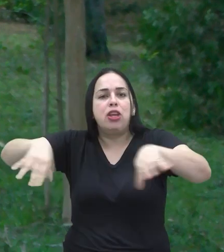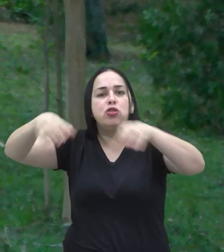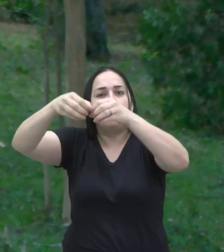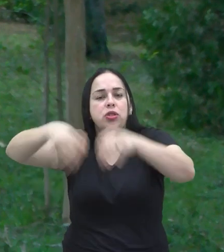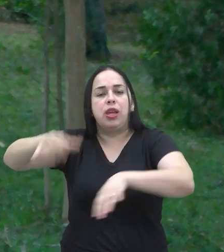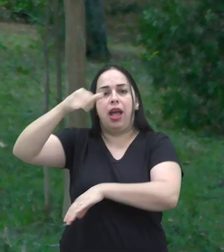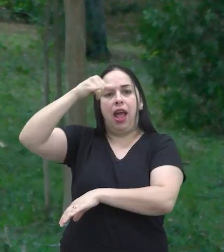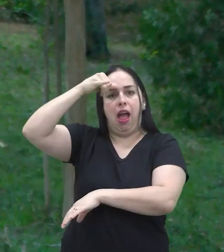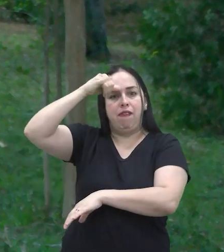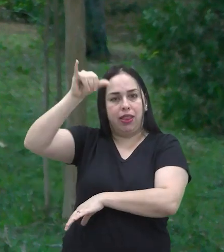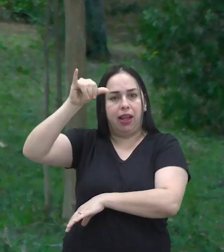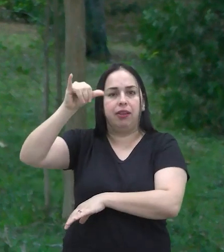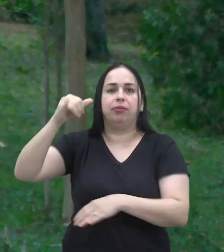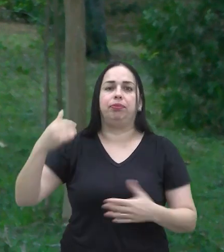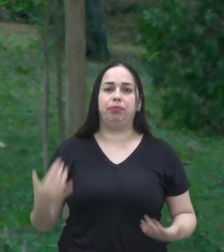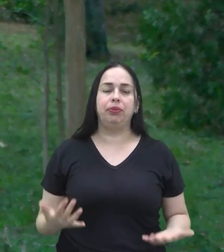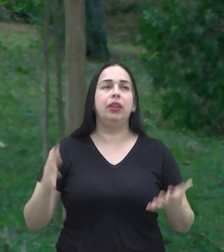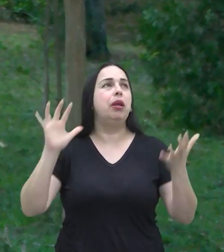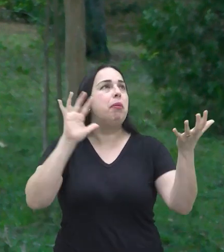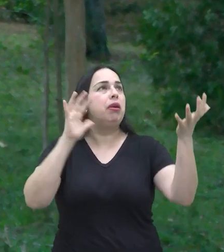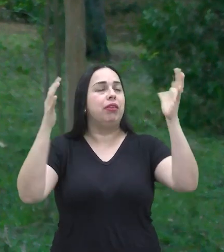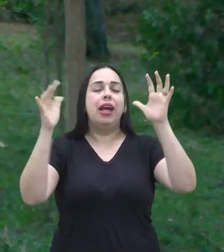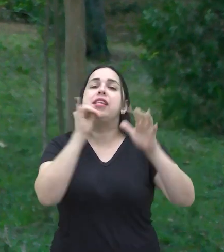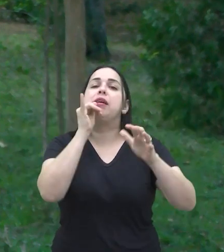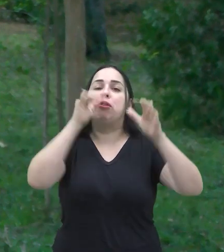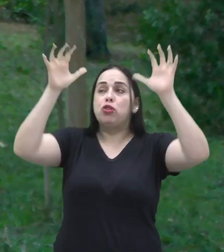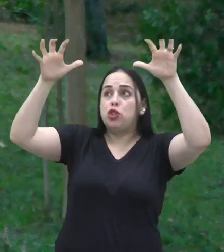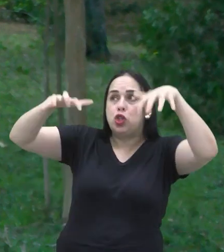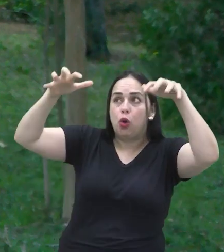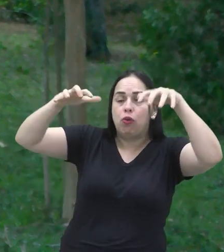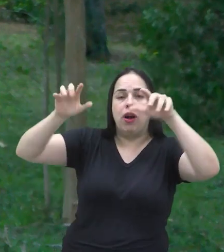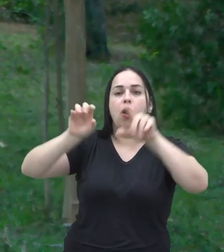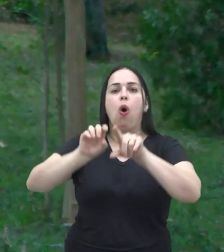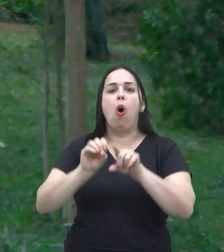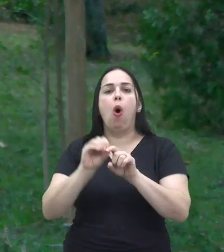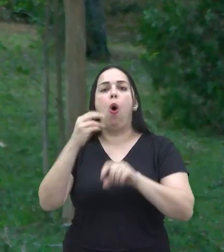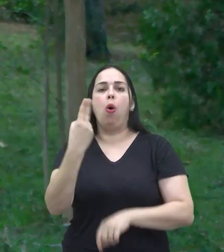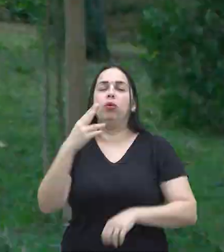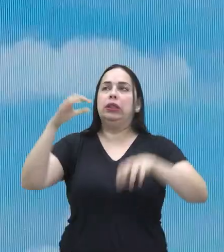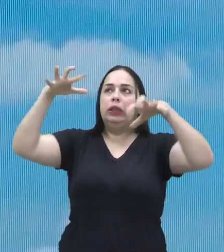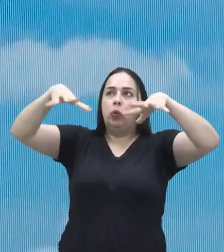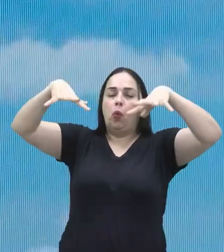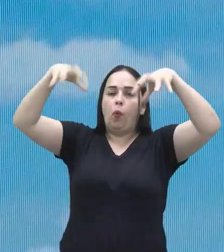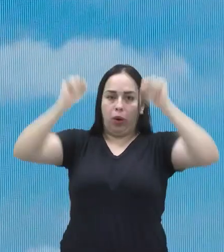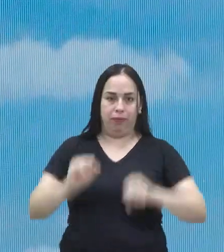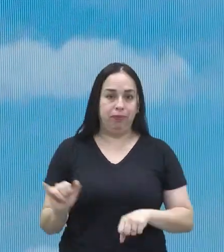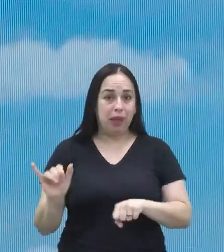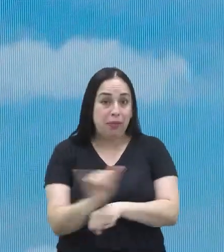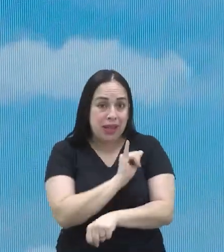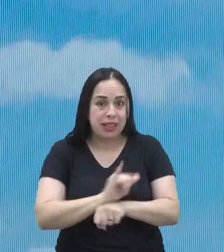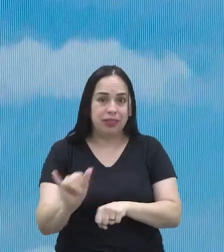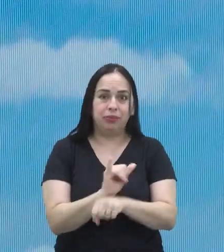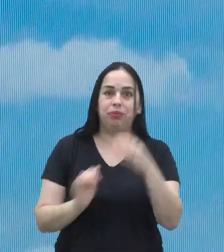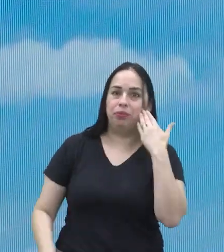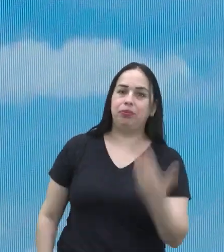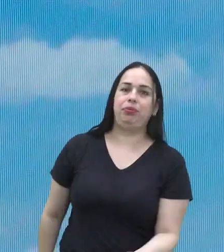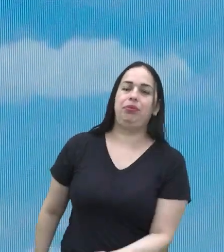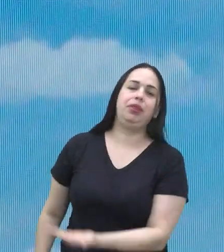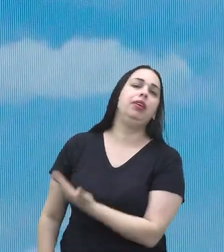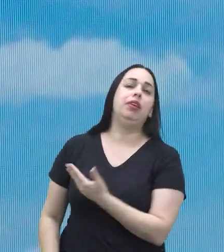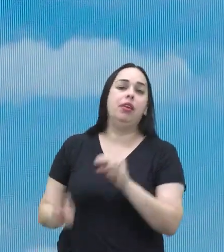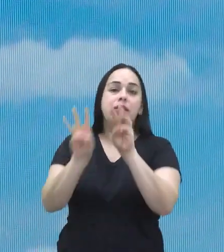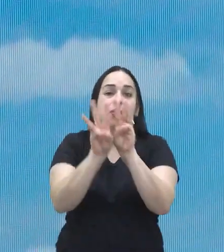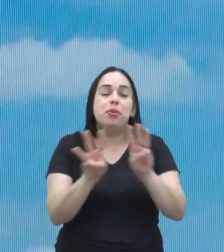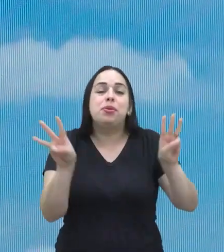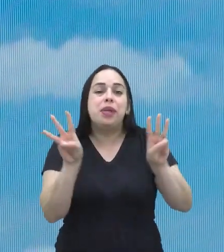impactos negativos causados por eventos climáticos, como chuvas e estiagens. Uma dessas ferramentas é o Adapta